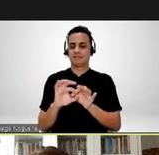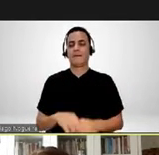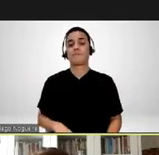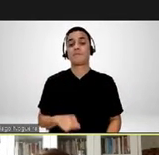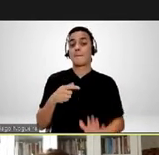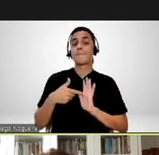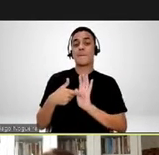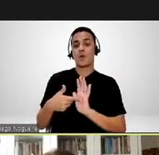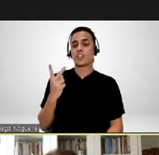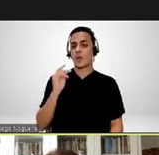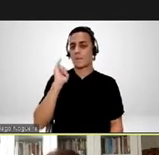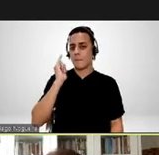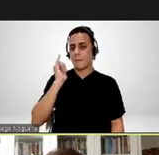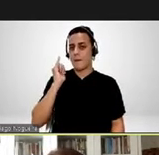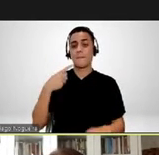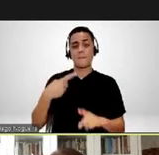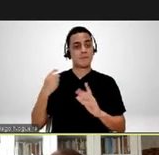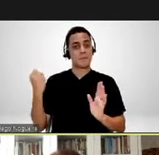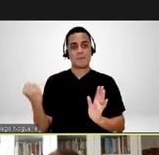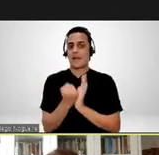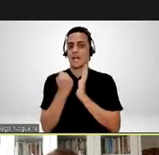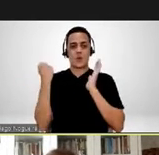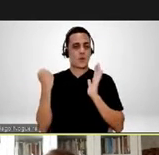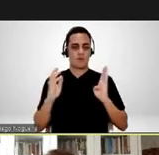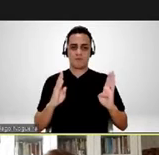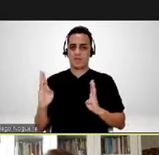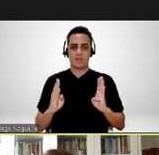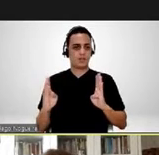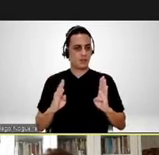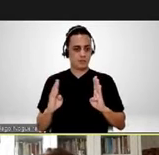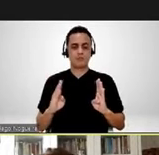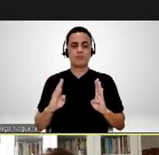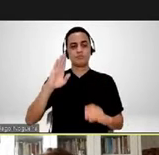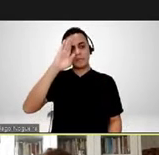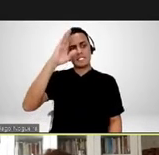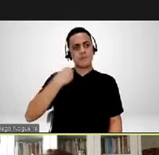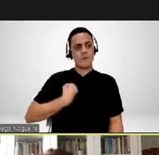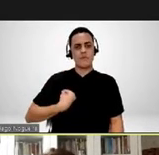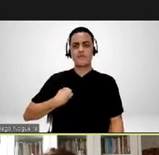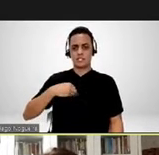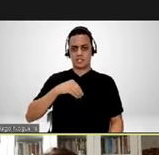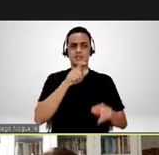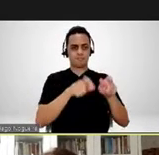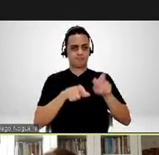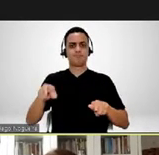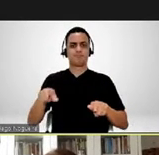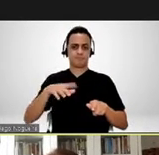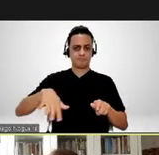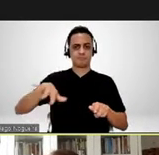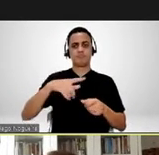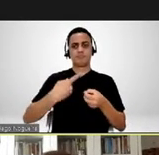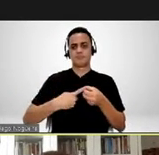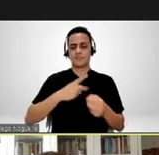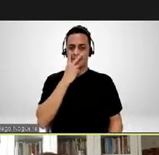relatos, porque marcaram muito, nessa época, a vida artística aqui na cidade de Vitória, e vão